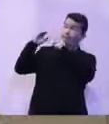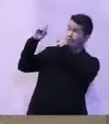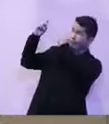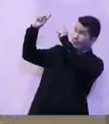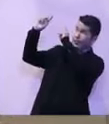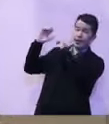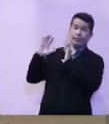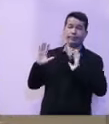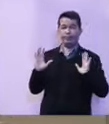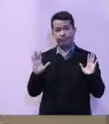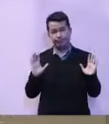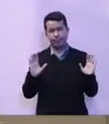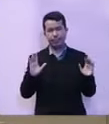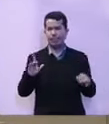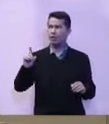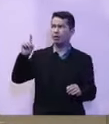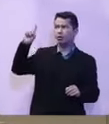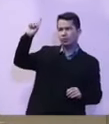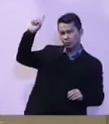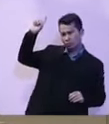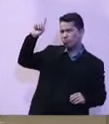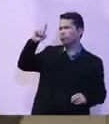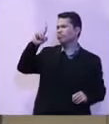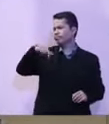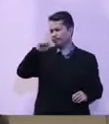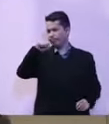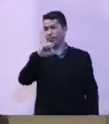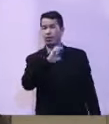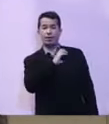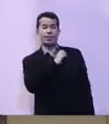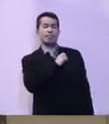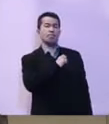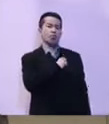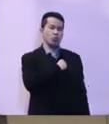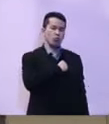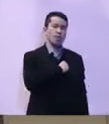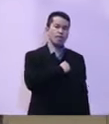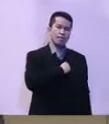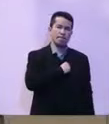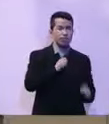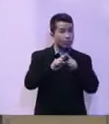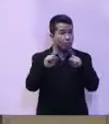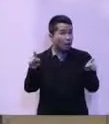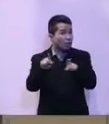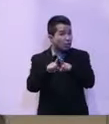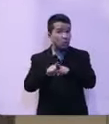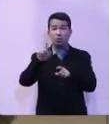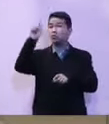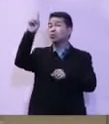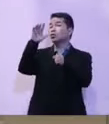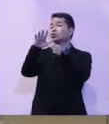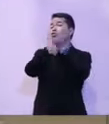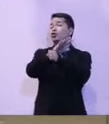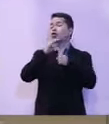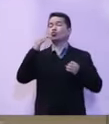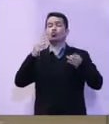Deus é tremendo amor, por isso ele morreu na cruz por você. Mas ele é tremenda justiça quando aquilo que ele fez por